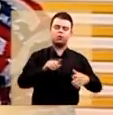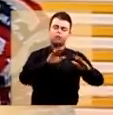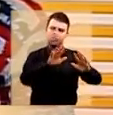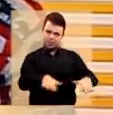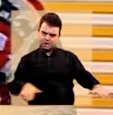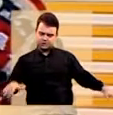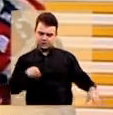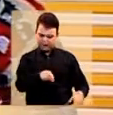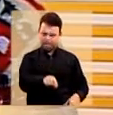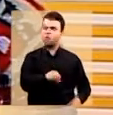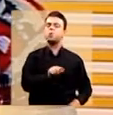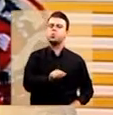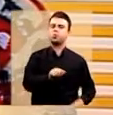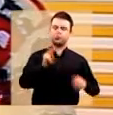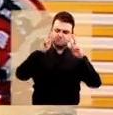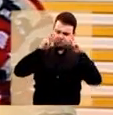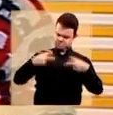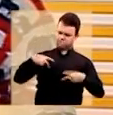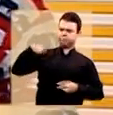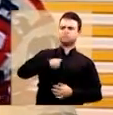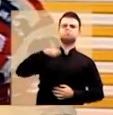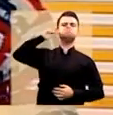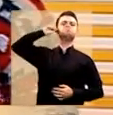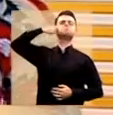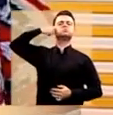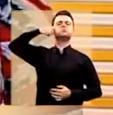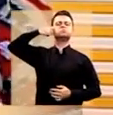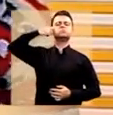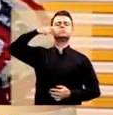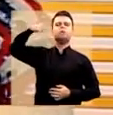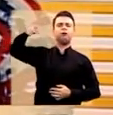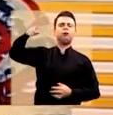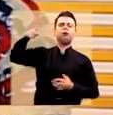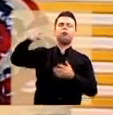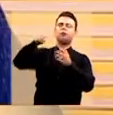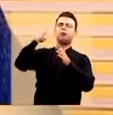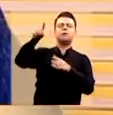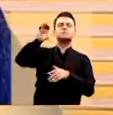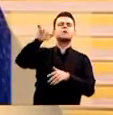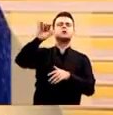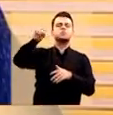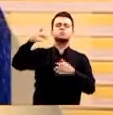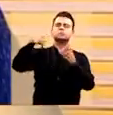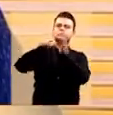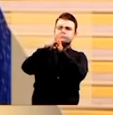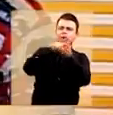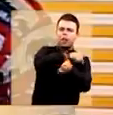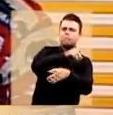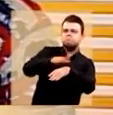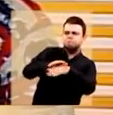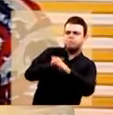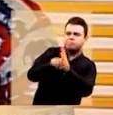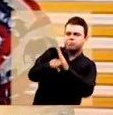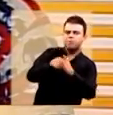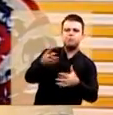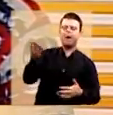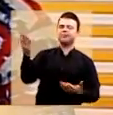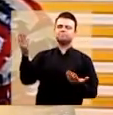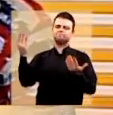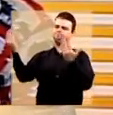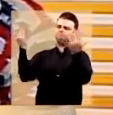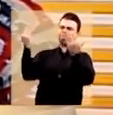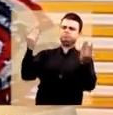criança não vai se autodenominar negra quando passa uma pesquisa do censo, porque ela não tem exemplos bons que